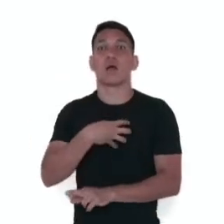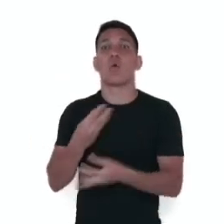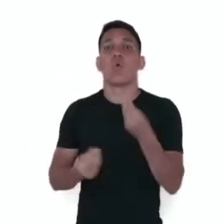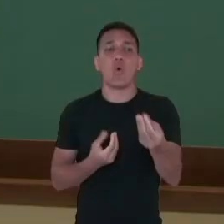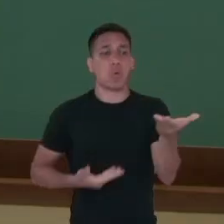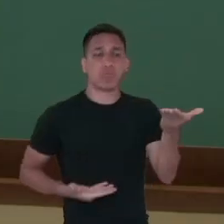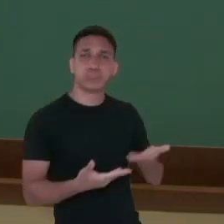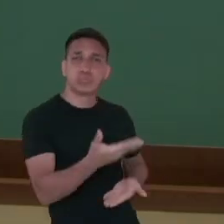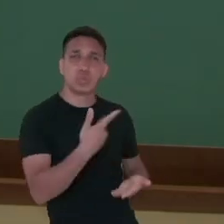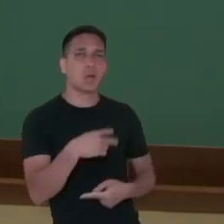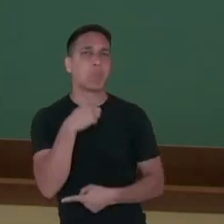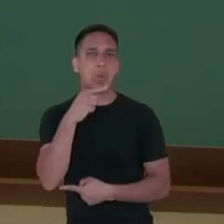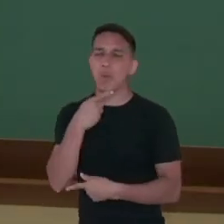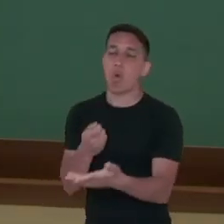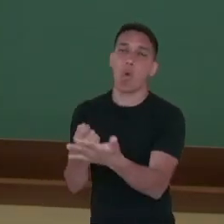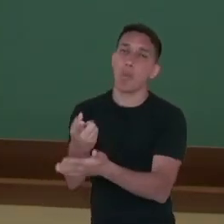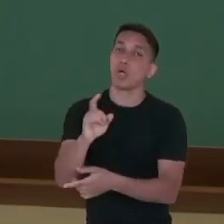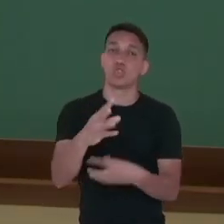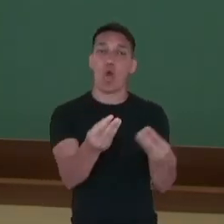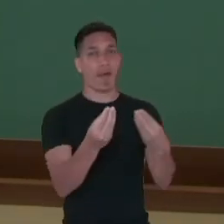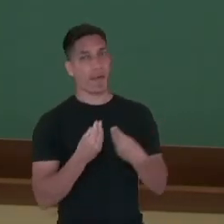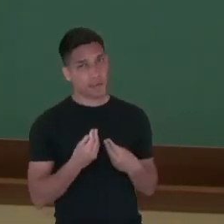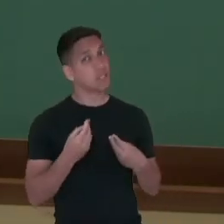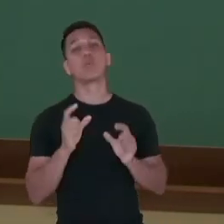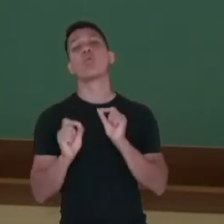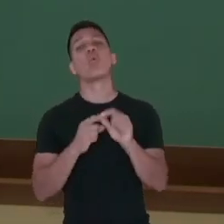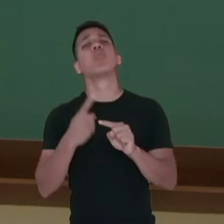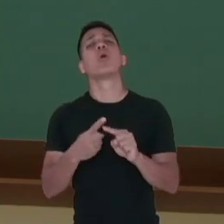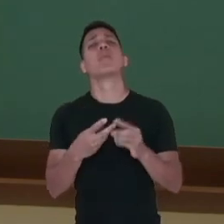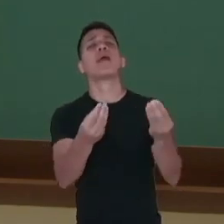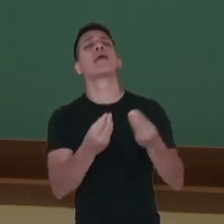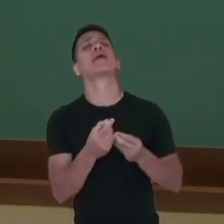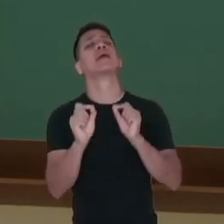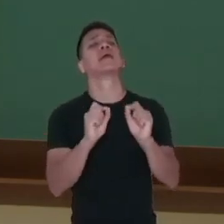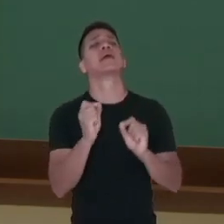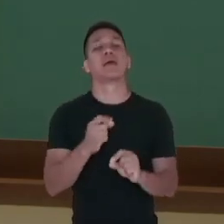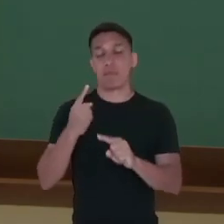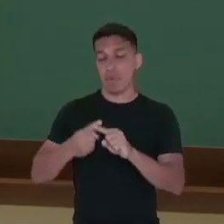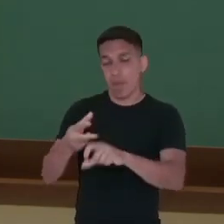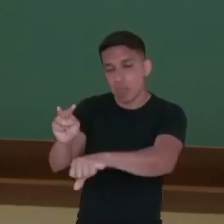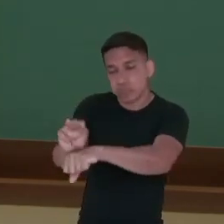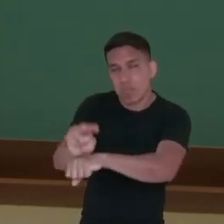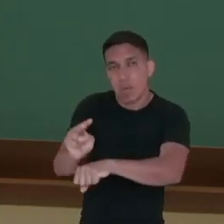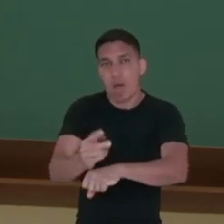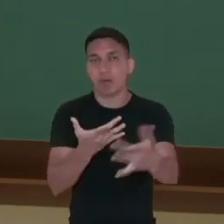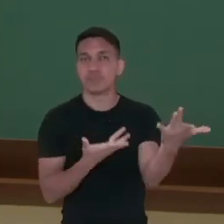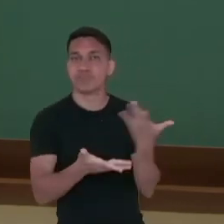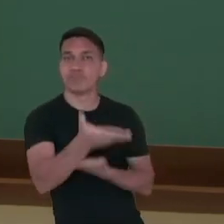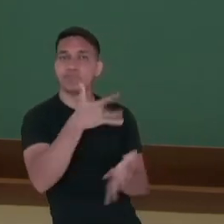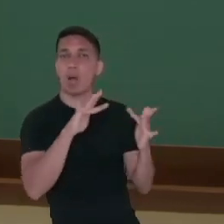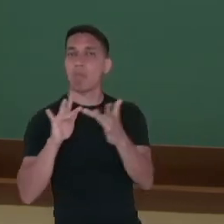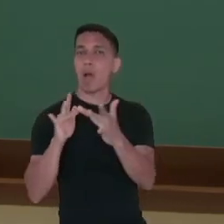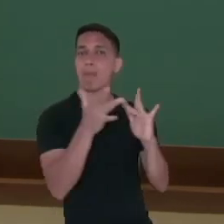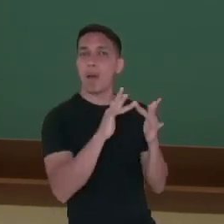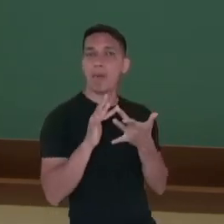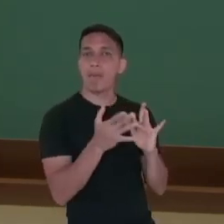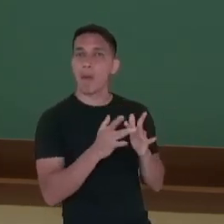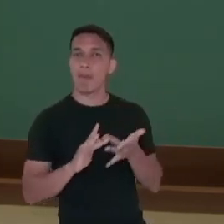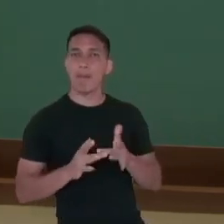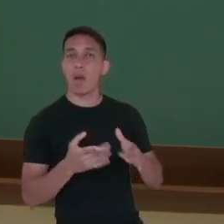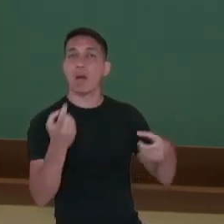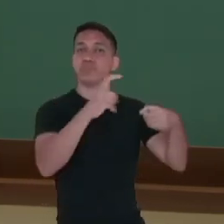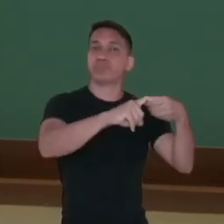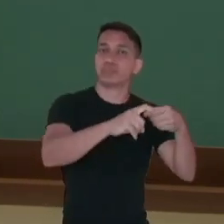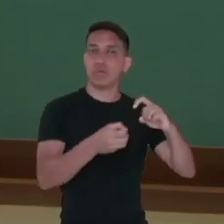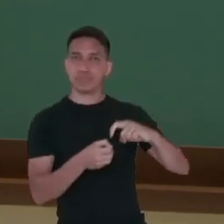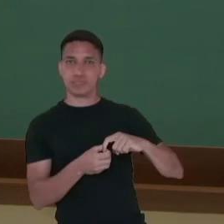você comprar um feudo, apenas recebê-lo. Por que você receberia? Para criar uma relação de fidelidade e dependência pessoal